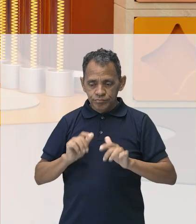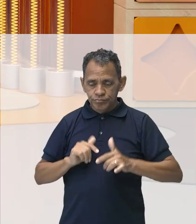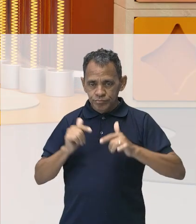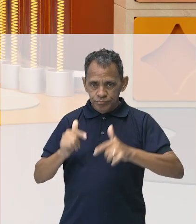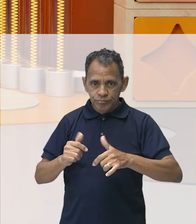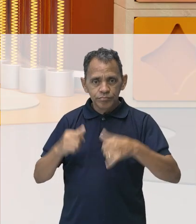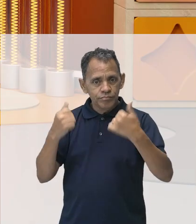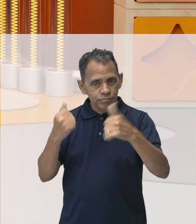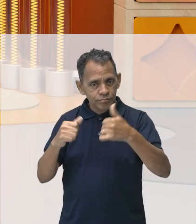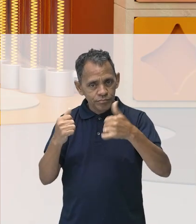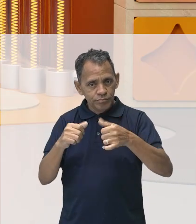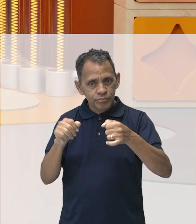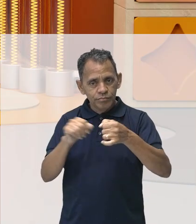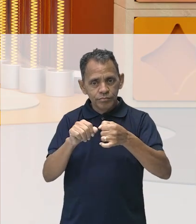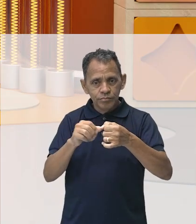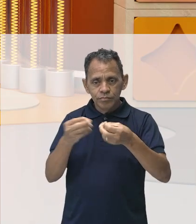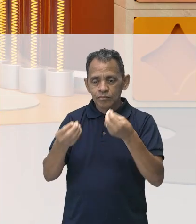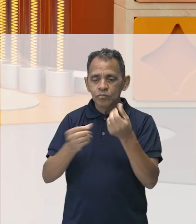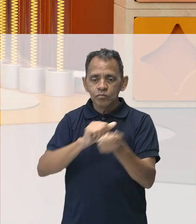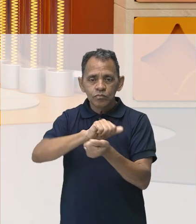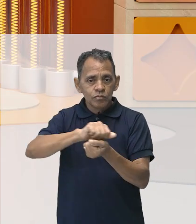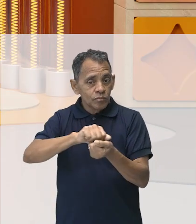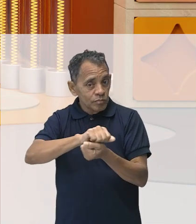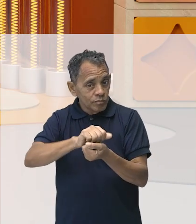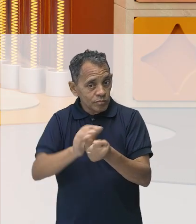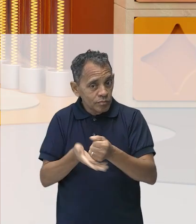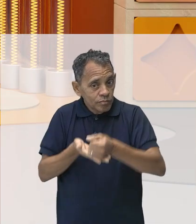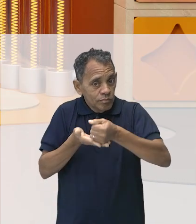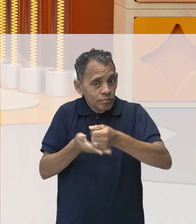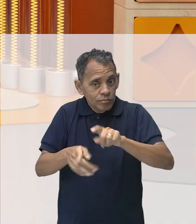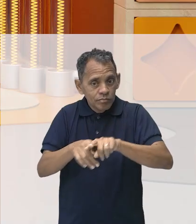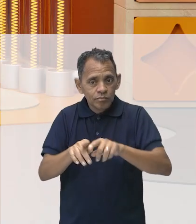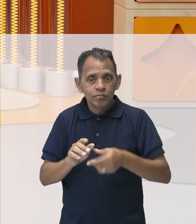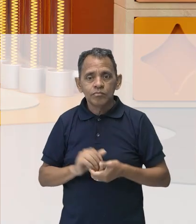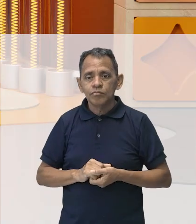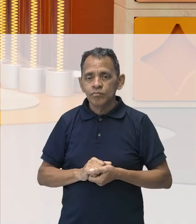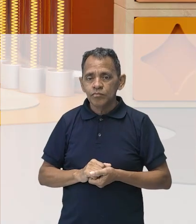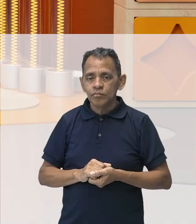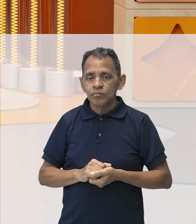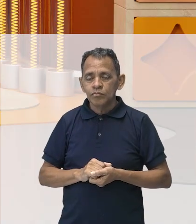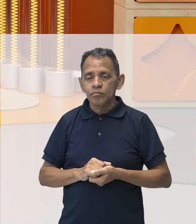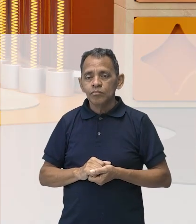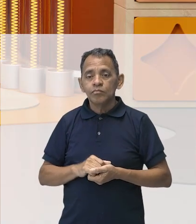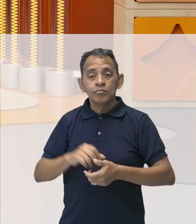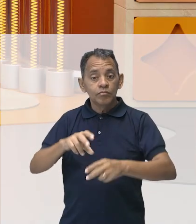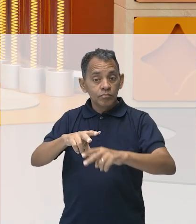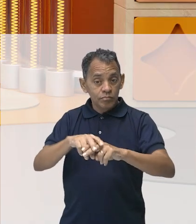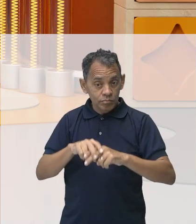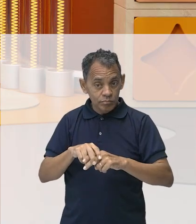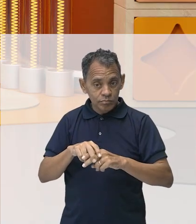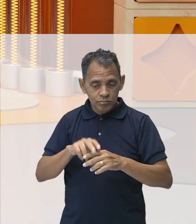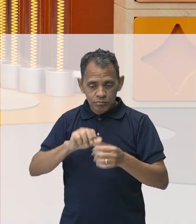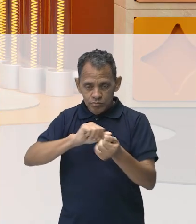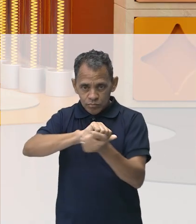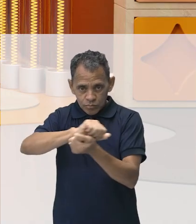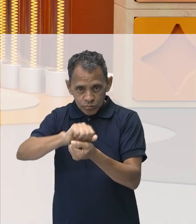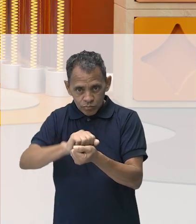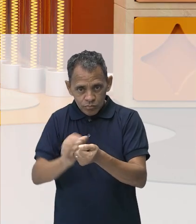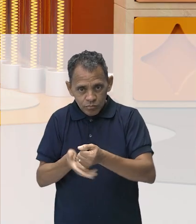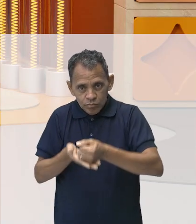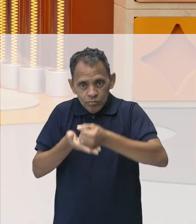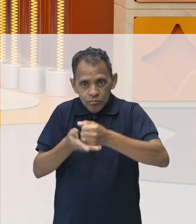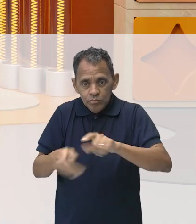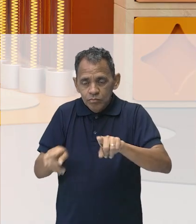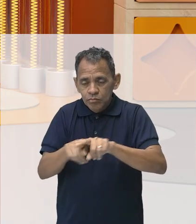têm que ser feitas de forma sustentável, né? Então, é aí que vai surgir o quê? A sustentabilidade e também